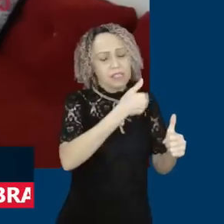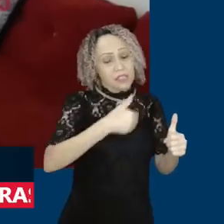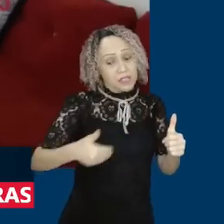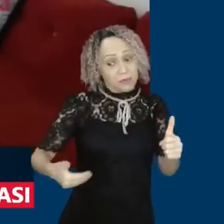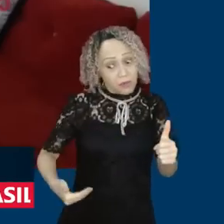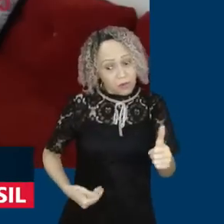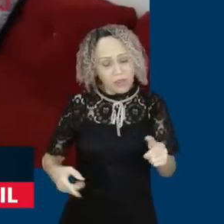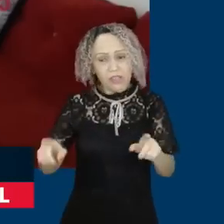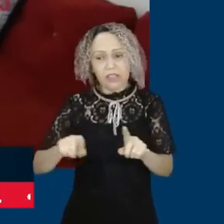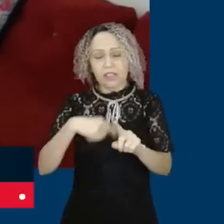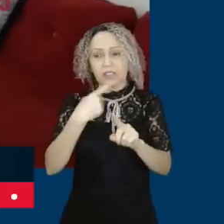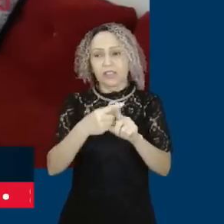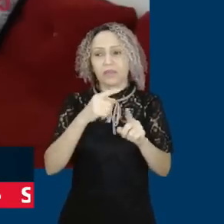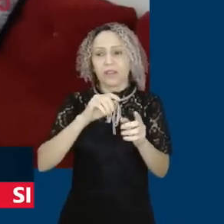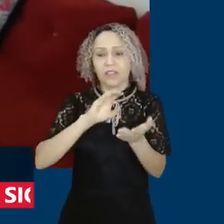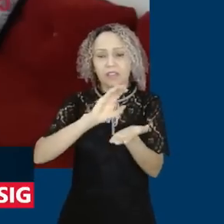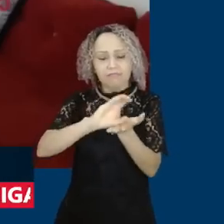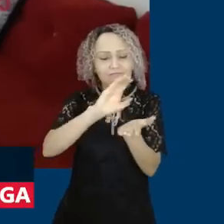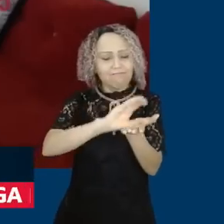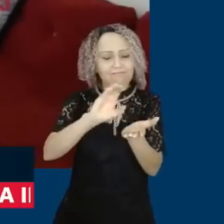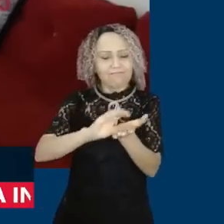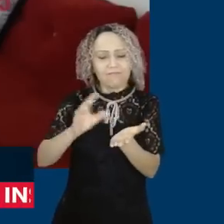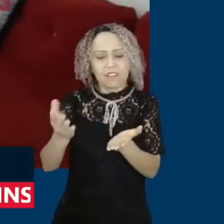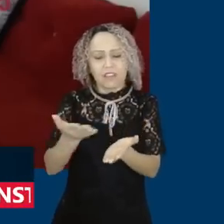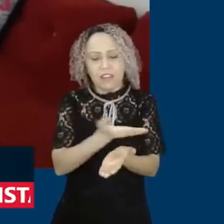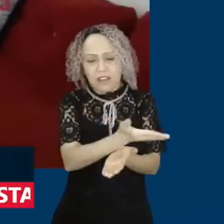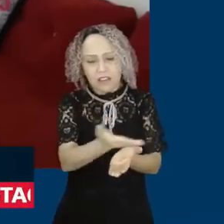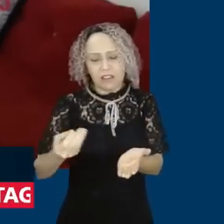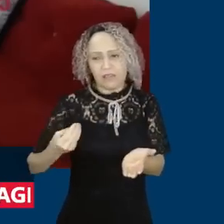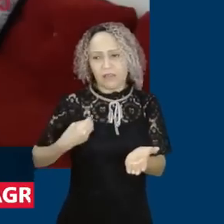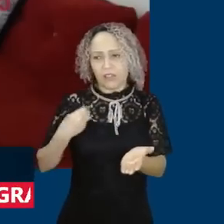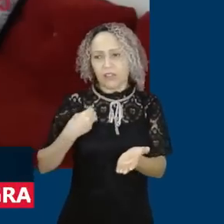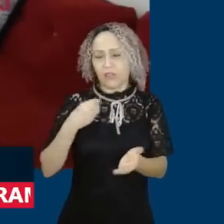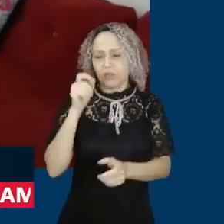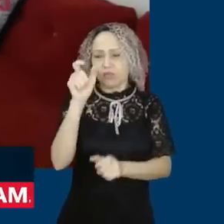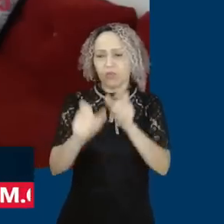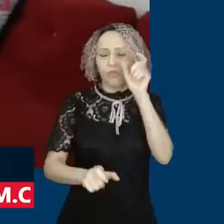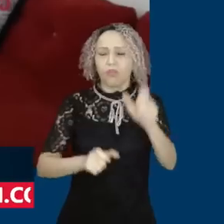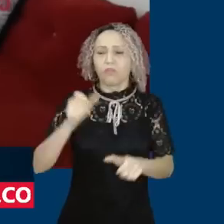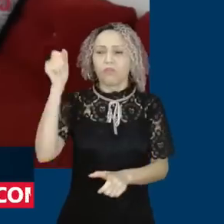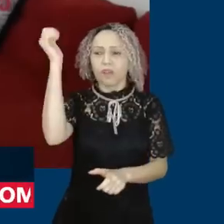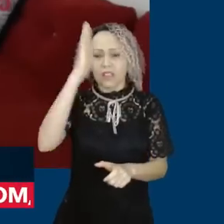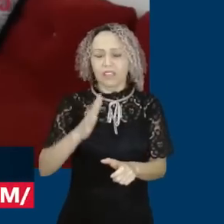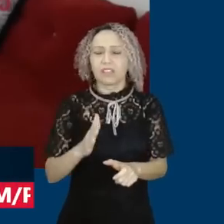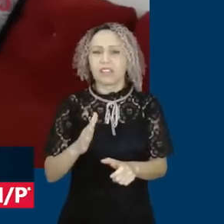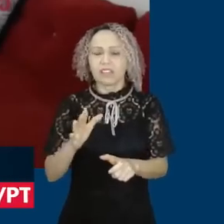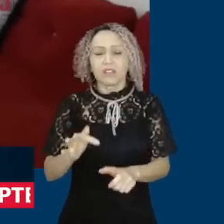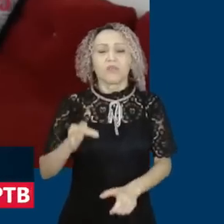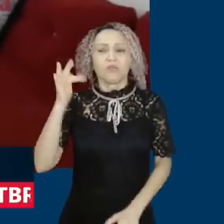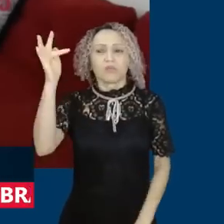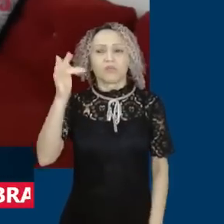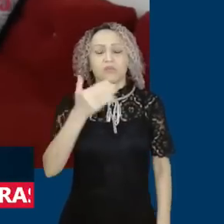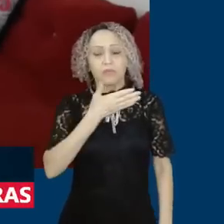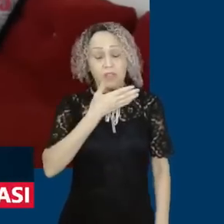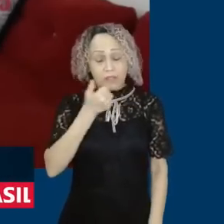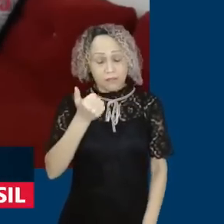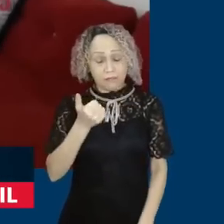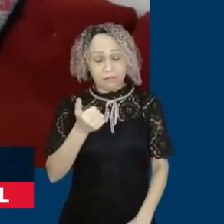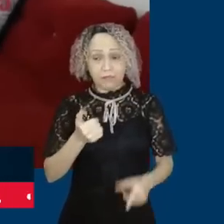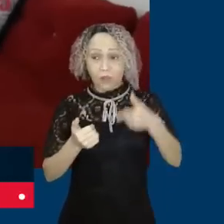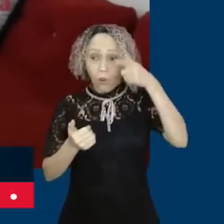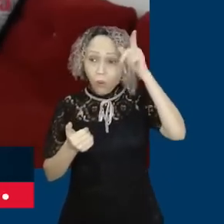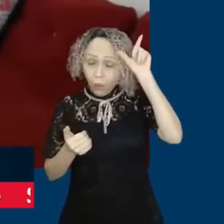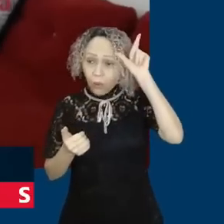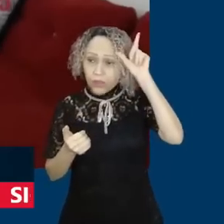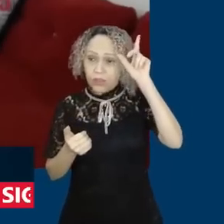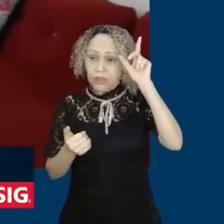brasileiro para gerar mais riqueza e prosperidade, como o próprio futuro ministro disse ontem não vai deixar o